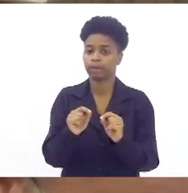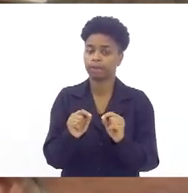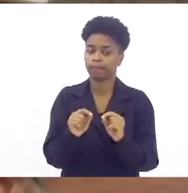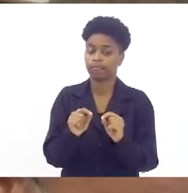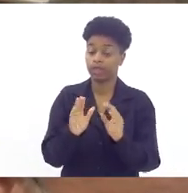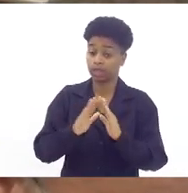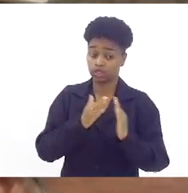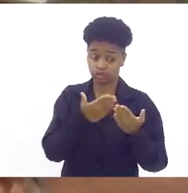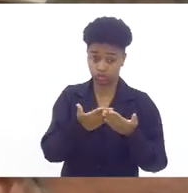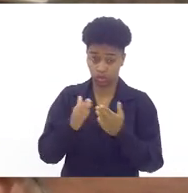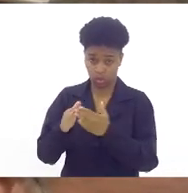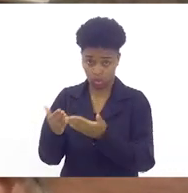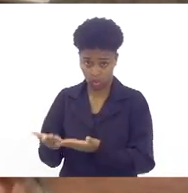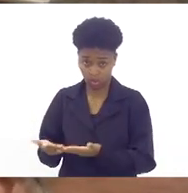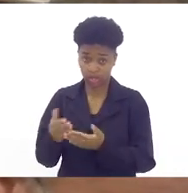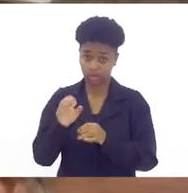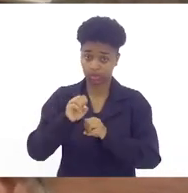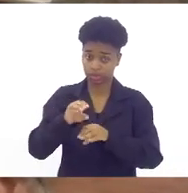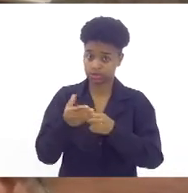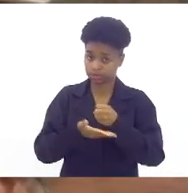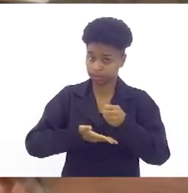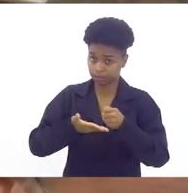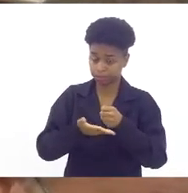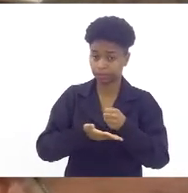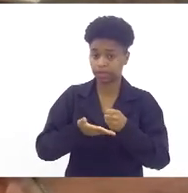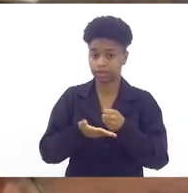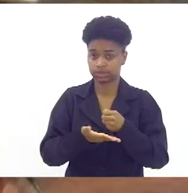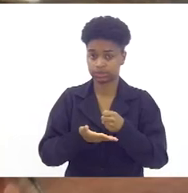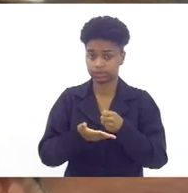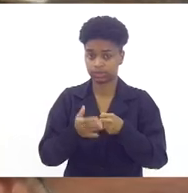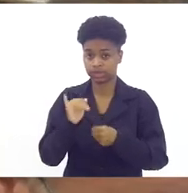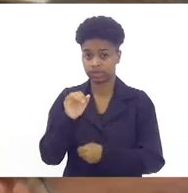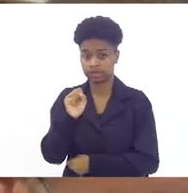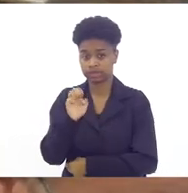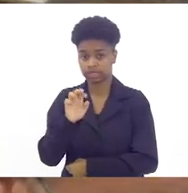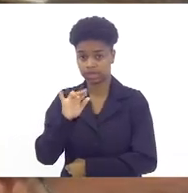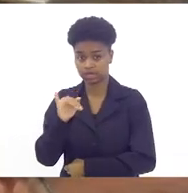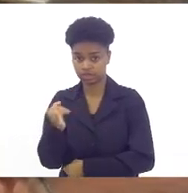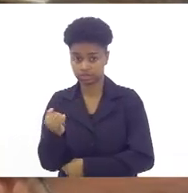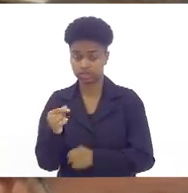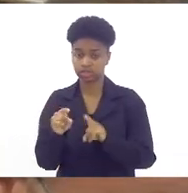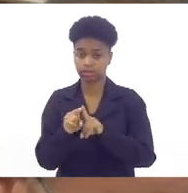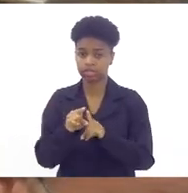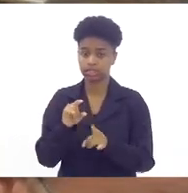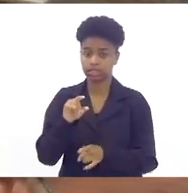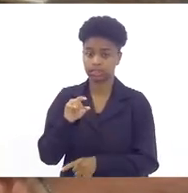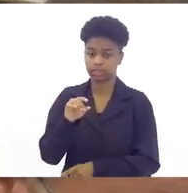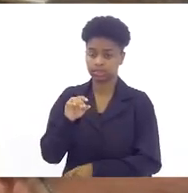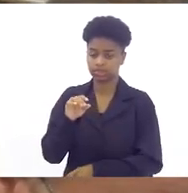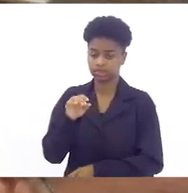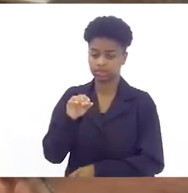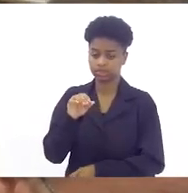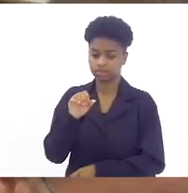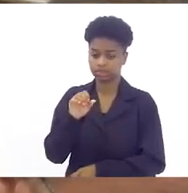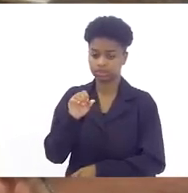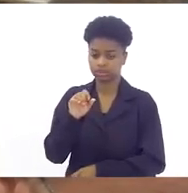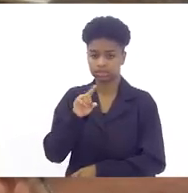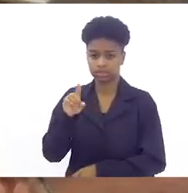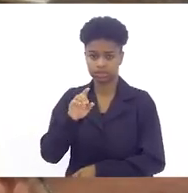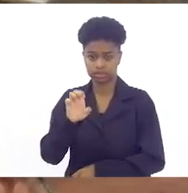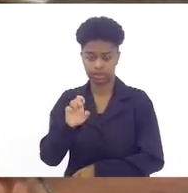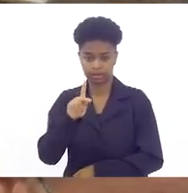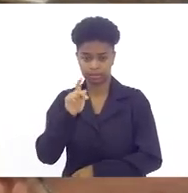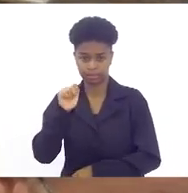essas escolas de Educação Básica tanto do deserto como são colégios de aplicação elas elas servem